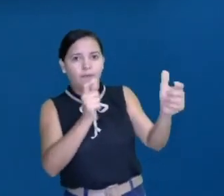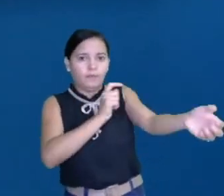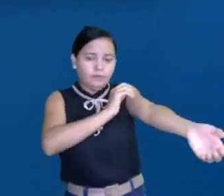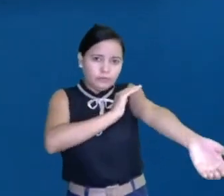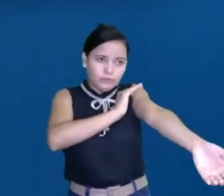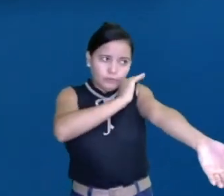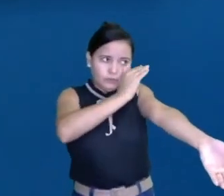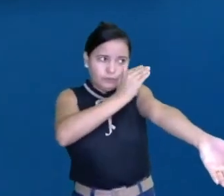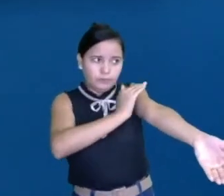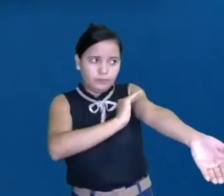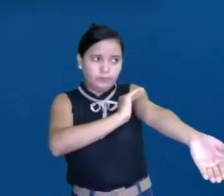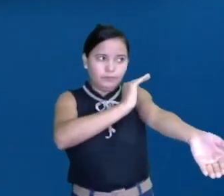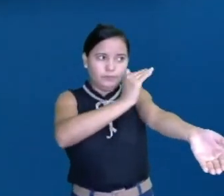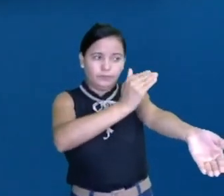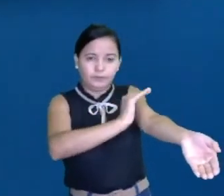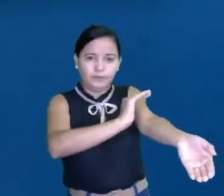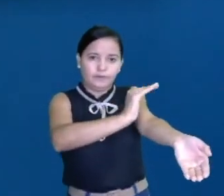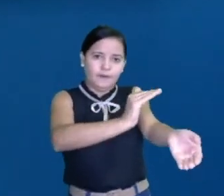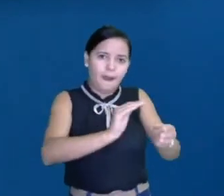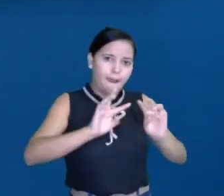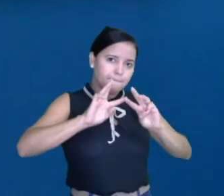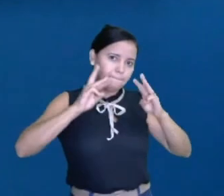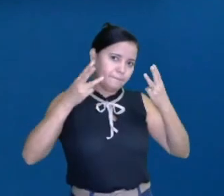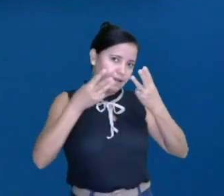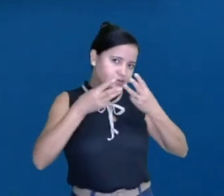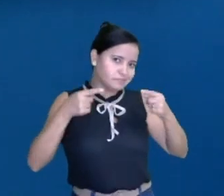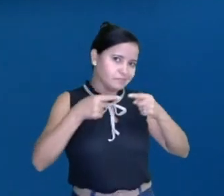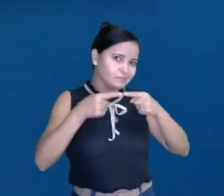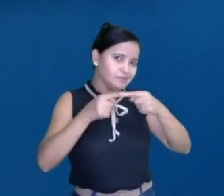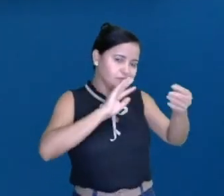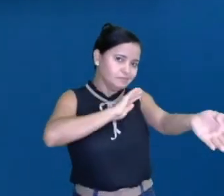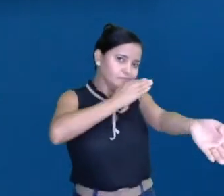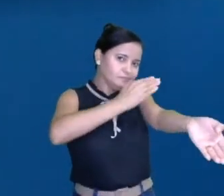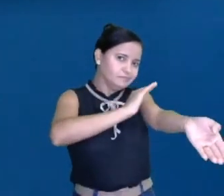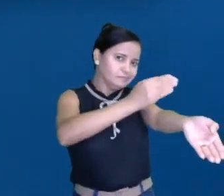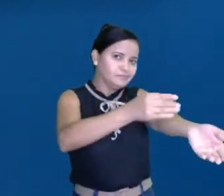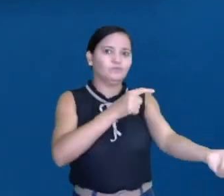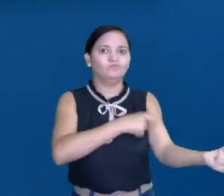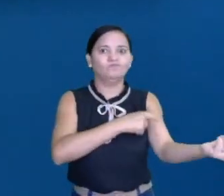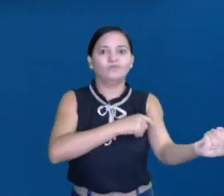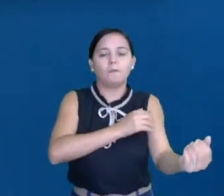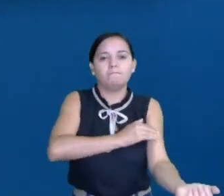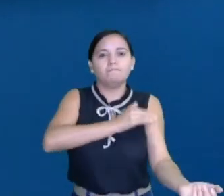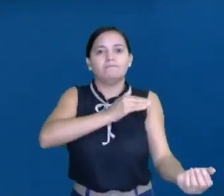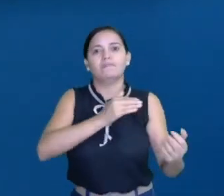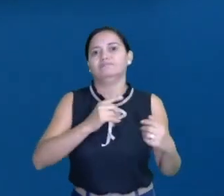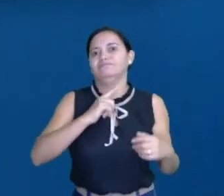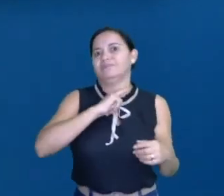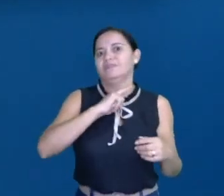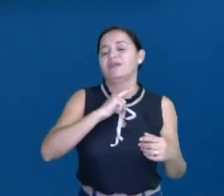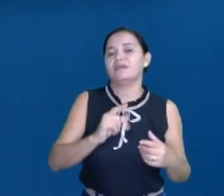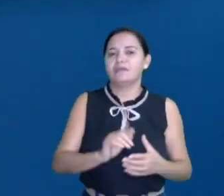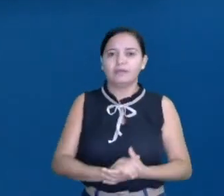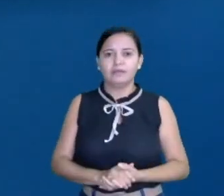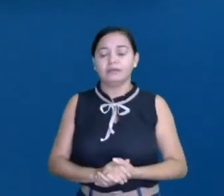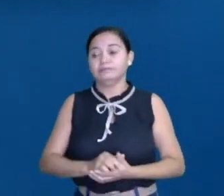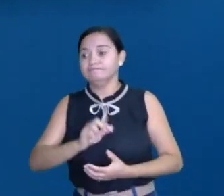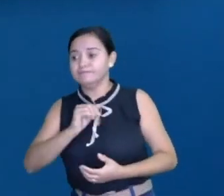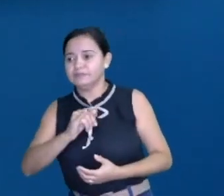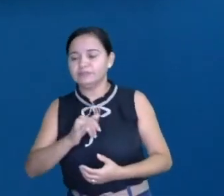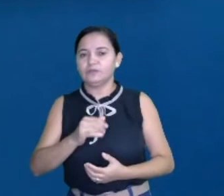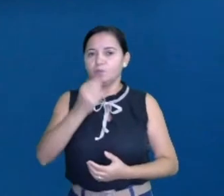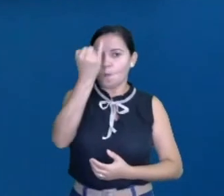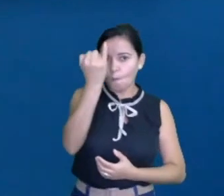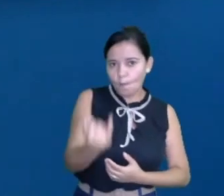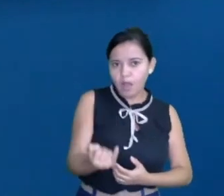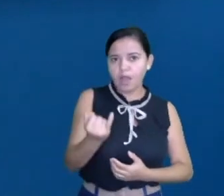tamanho, você aparenta ter uma massa muscular maior. Então, tem-se a mesma quantidade de músculos, só que o magrinho e o